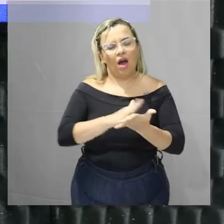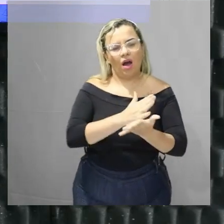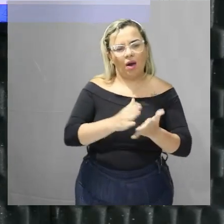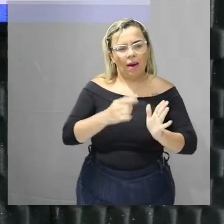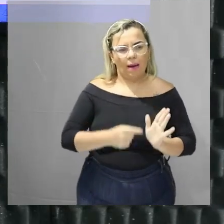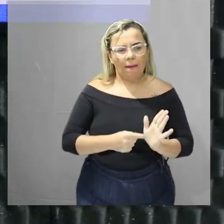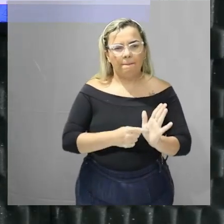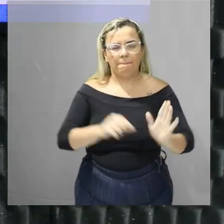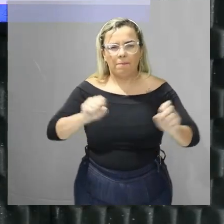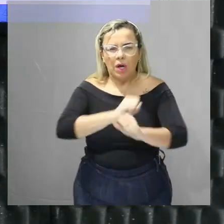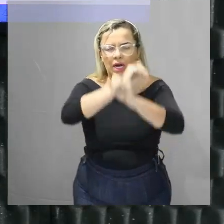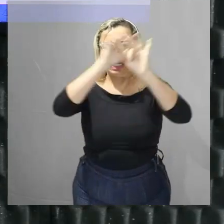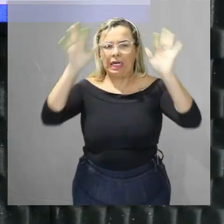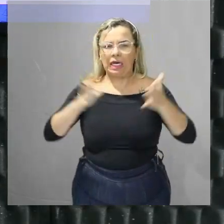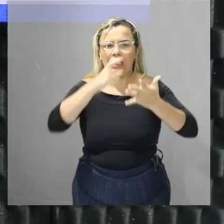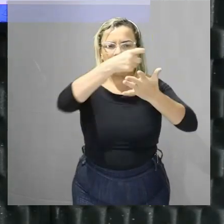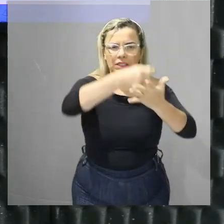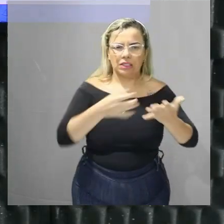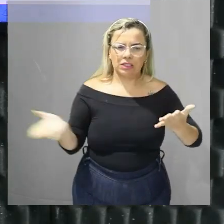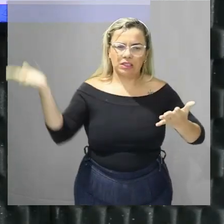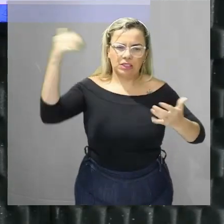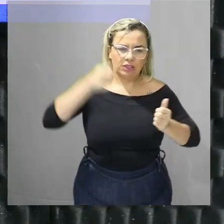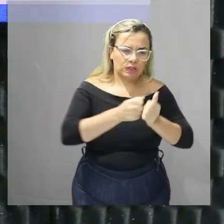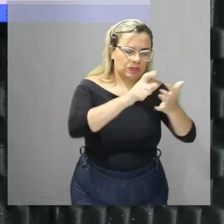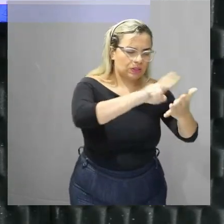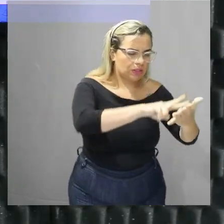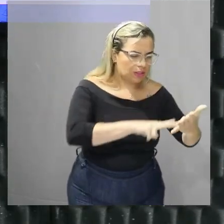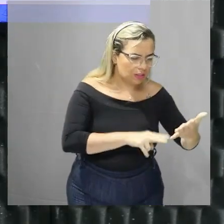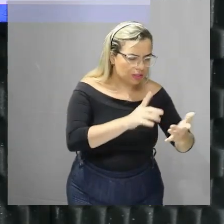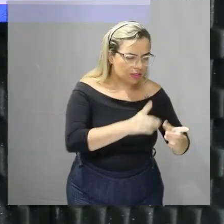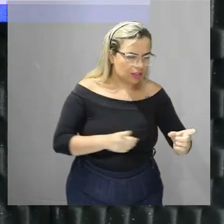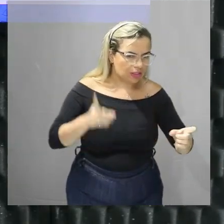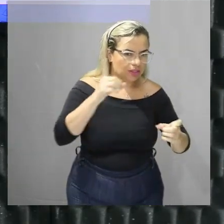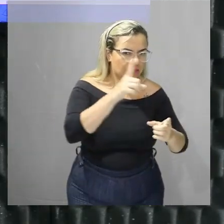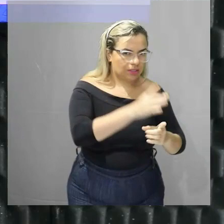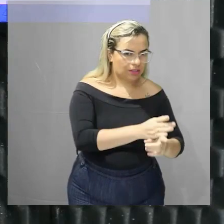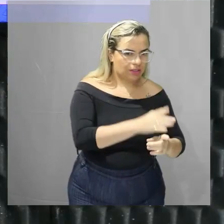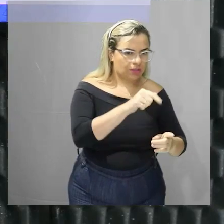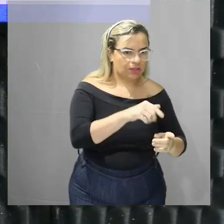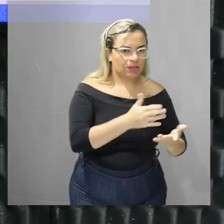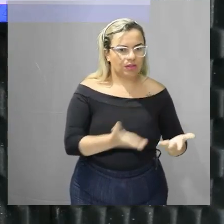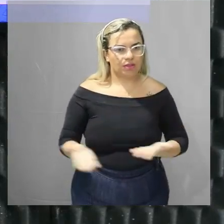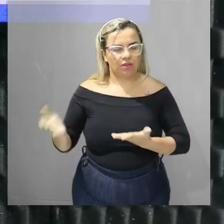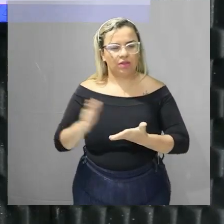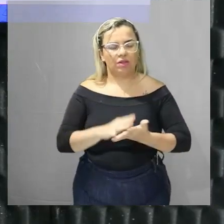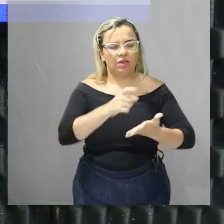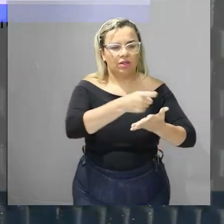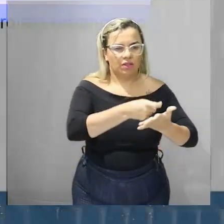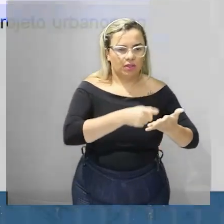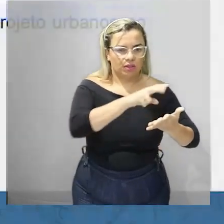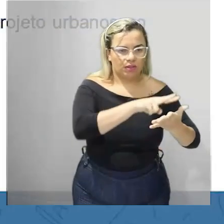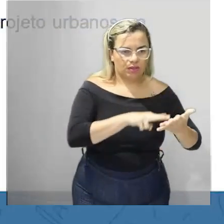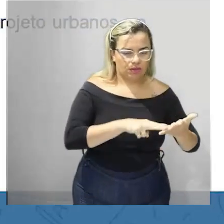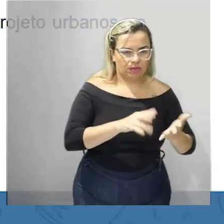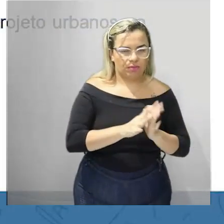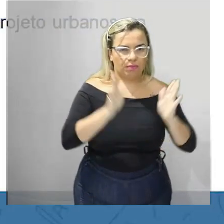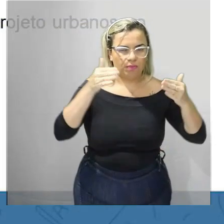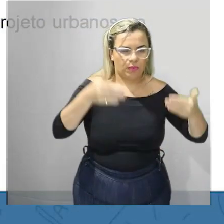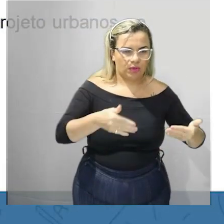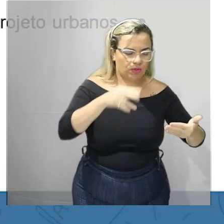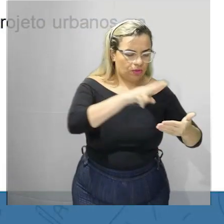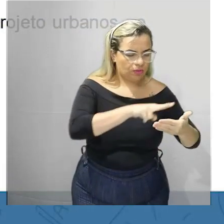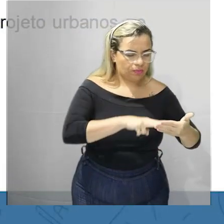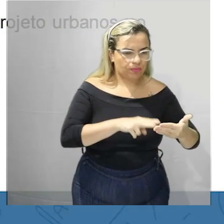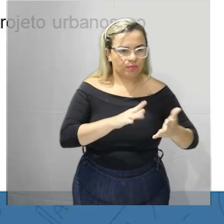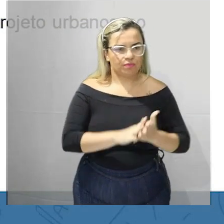estar muito clara no texto. Bora ver se a gente encontra? Vamos lá. Texto motivador. Atenção, olha o que o texto te